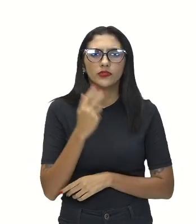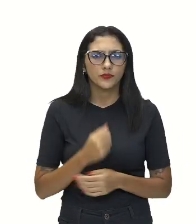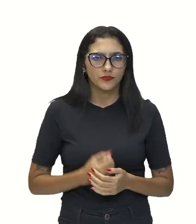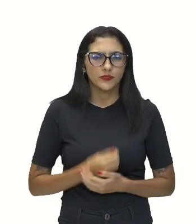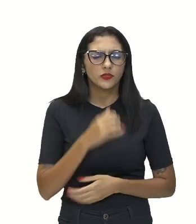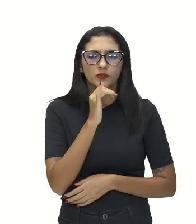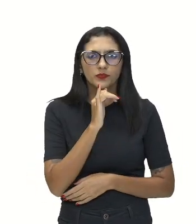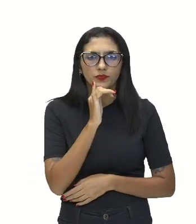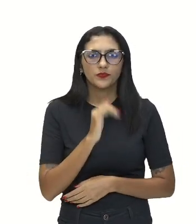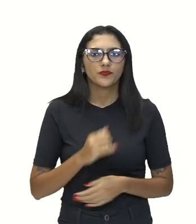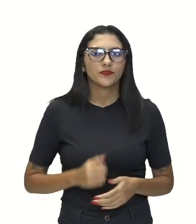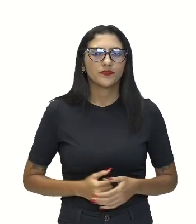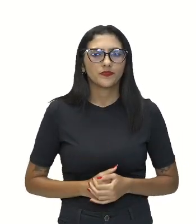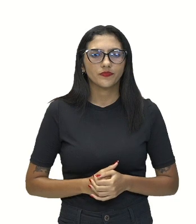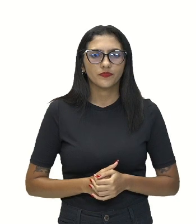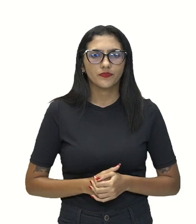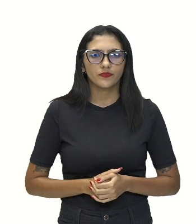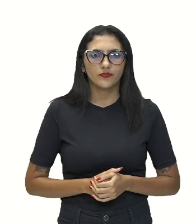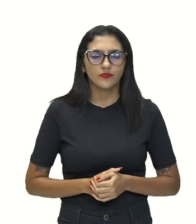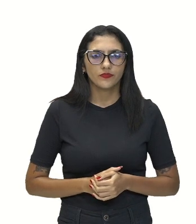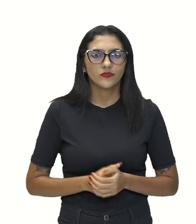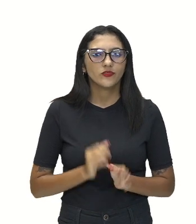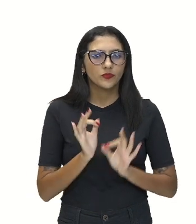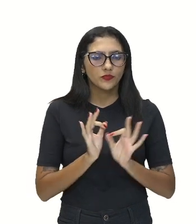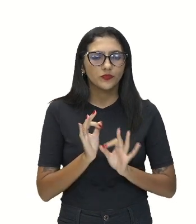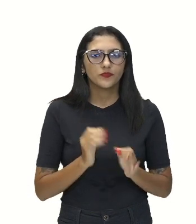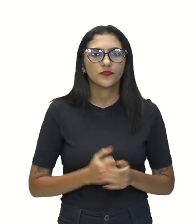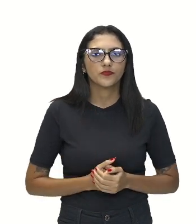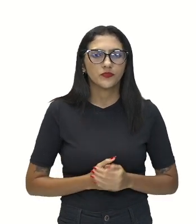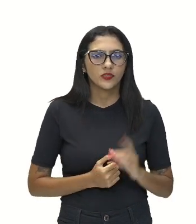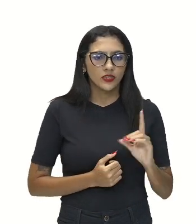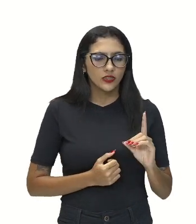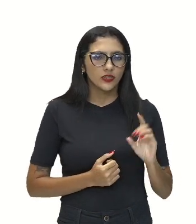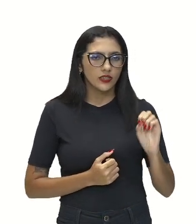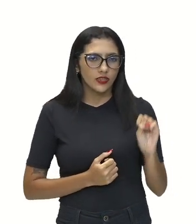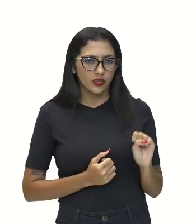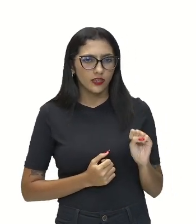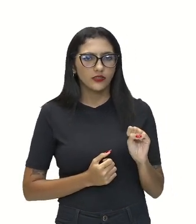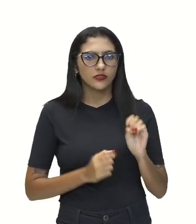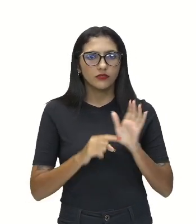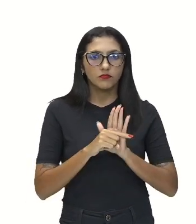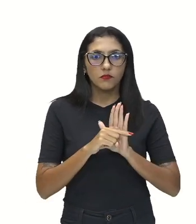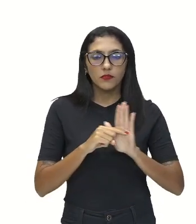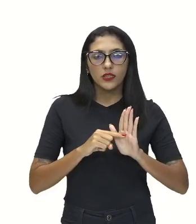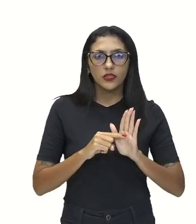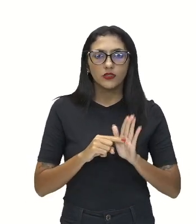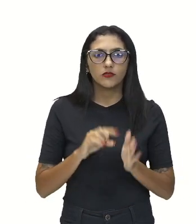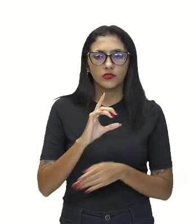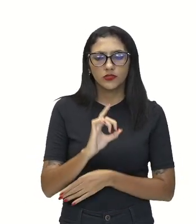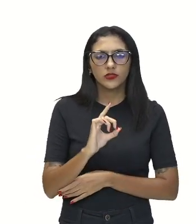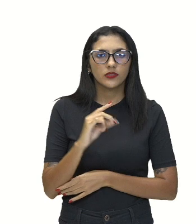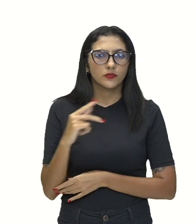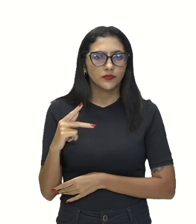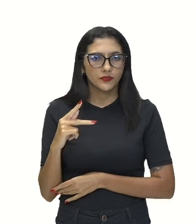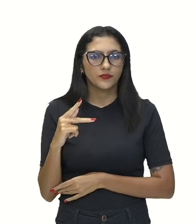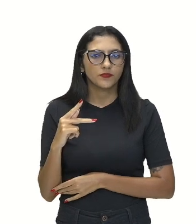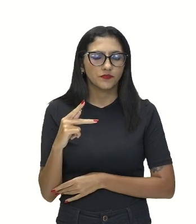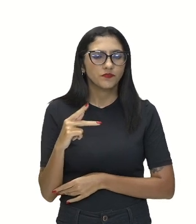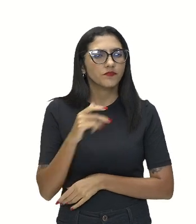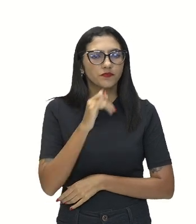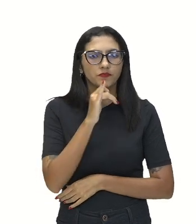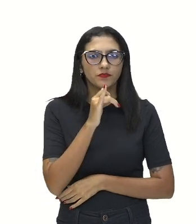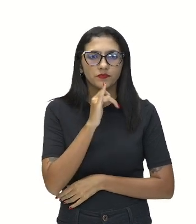lá no início da aula eu falei para vocês da importância, né, de nós não invertermos aqui essas diagonais,